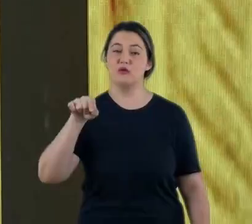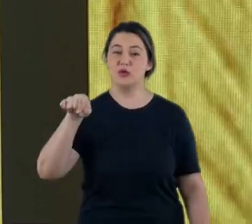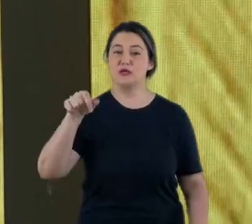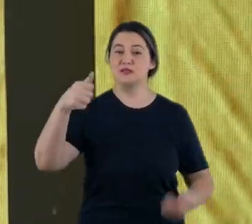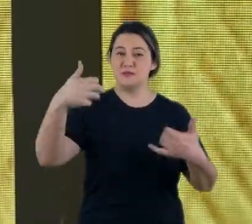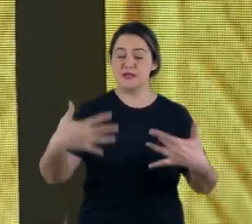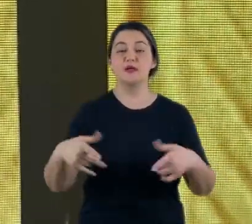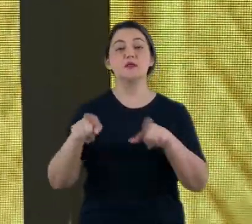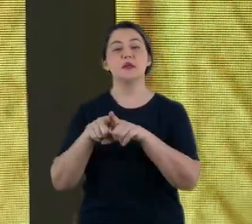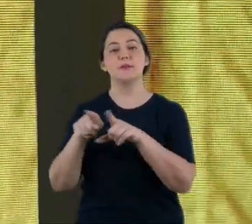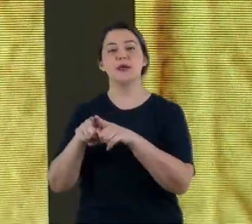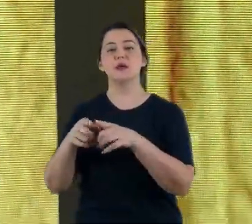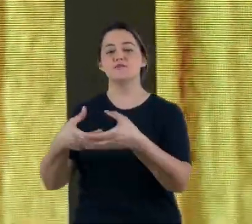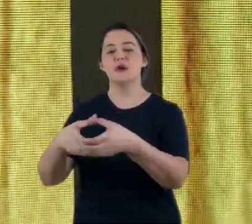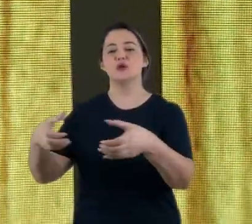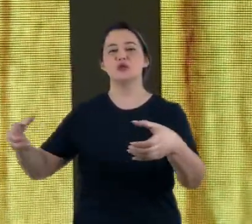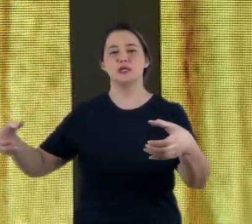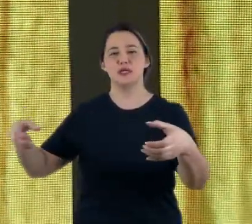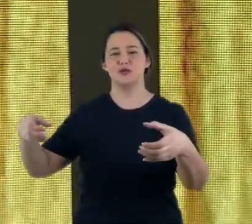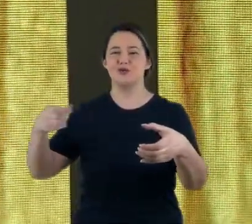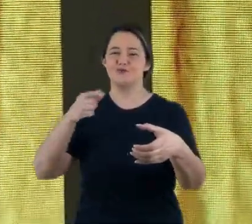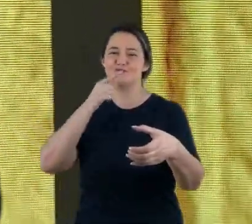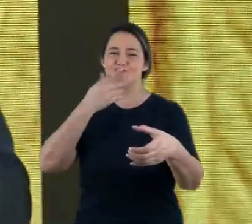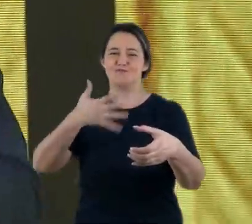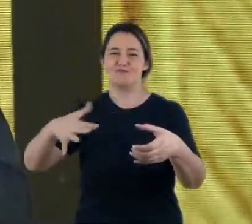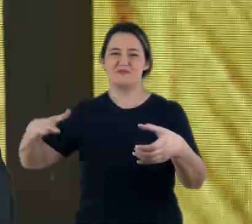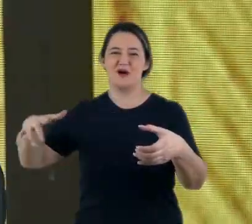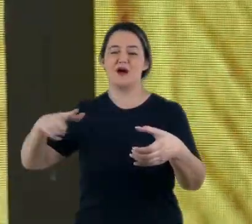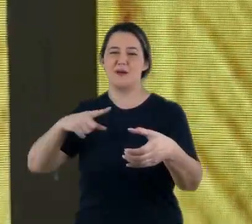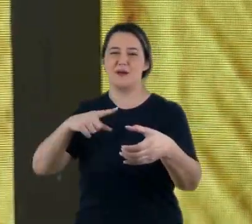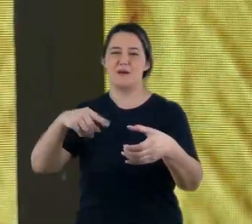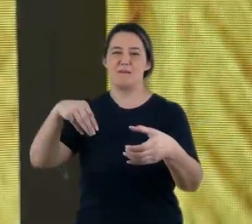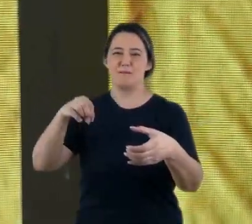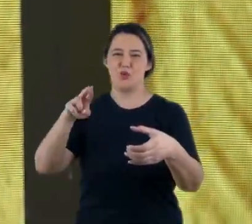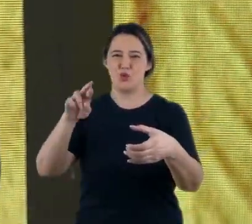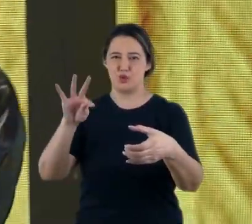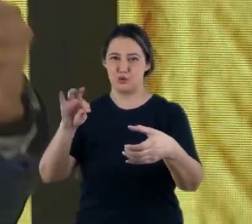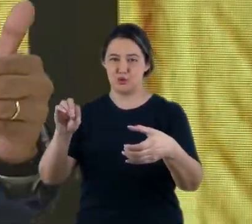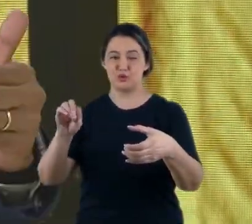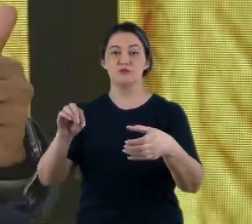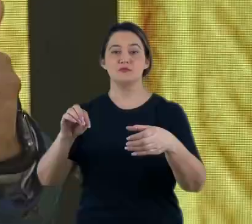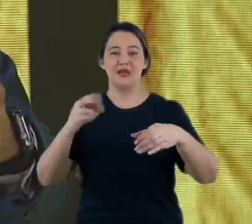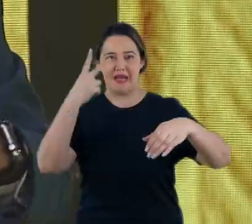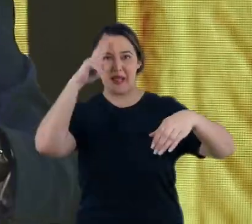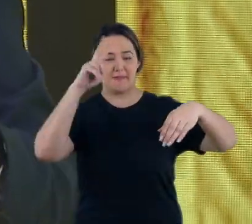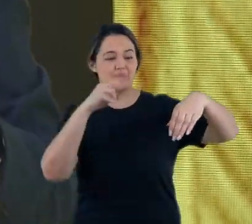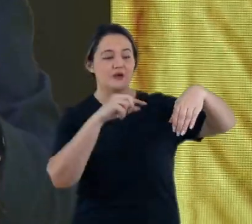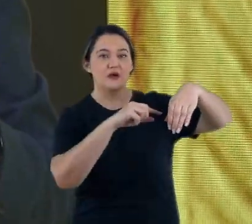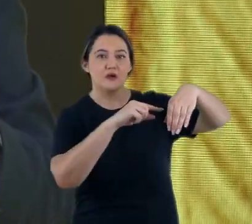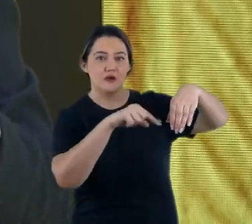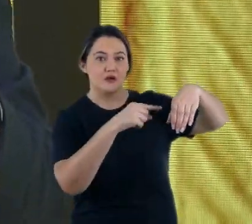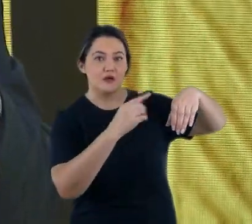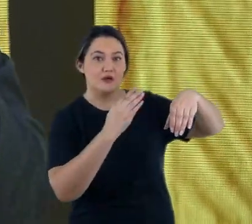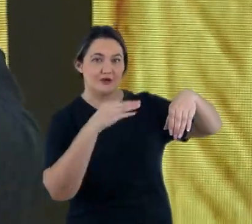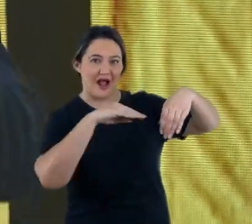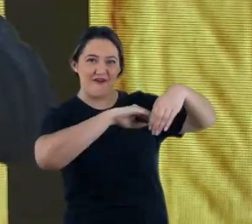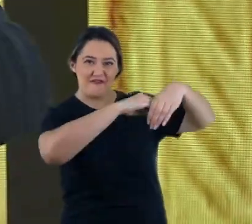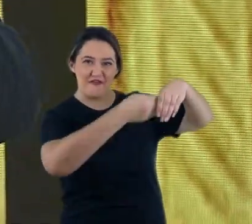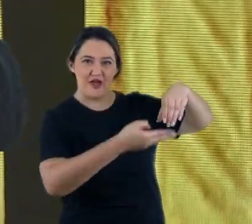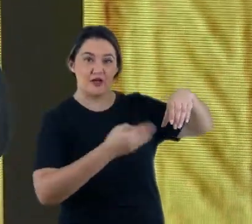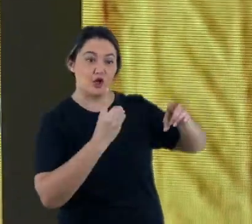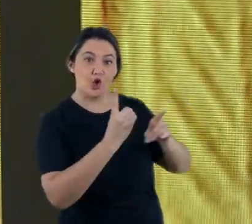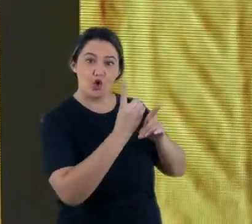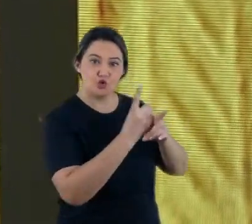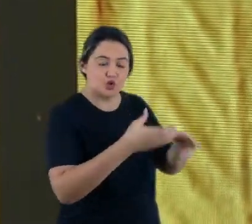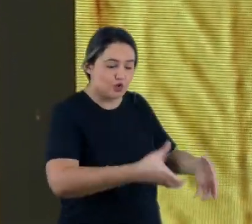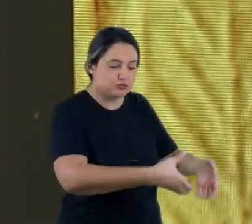Mar Morto. Os manuscritos do Mar Morto foram encontrados ali nas cavernas de Qumran e os arqueólogos descobriram